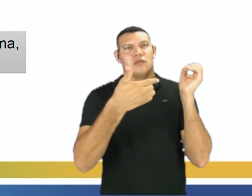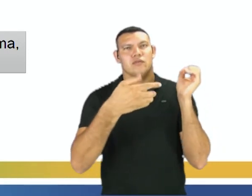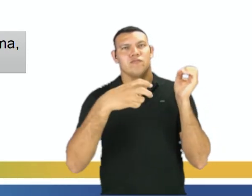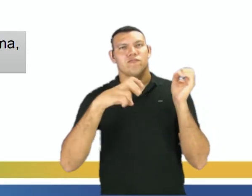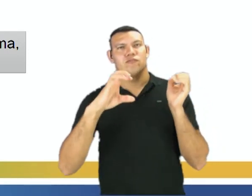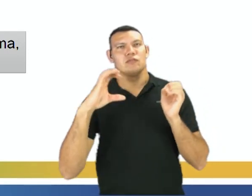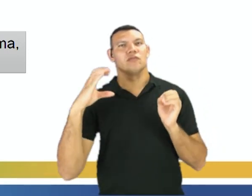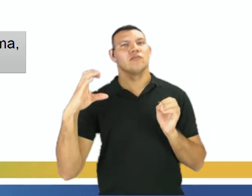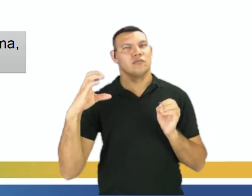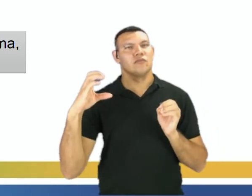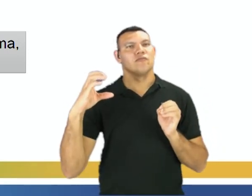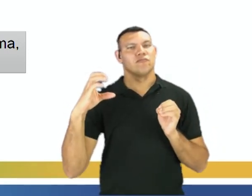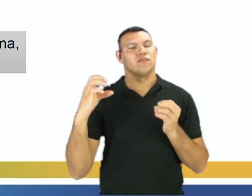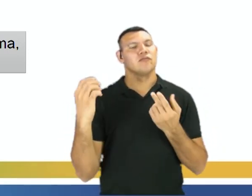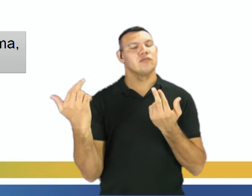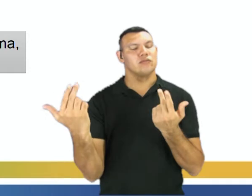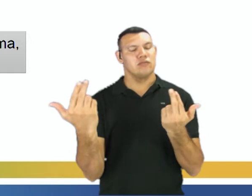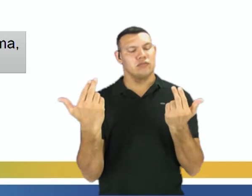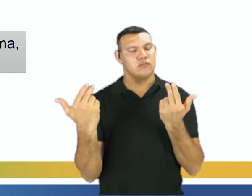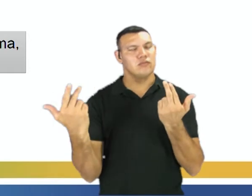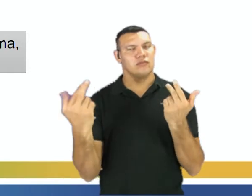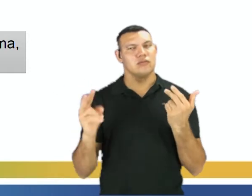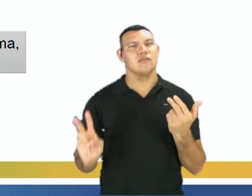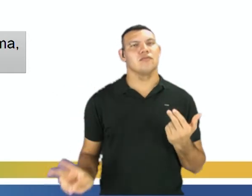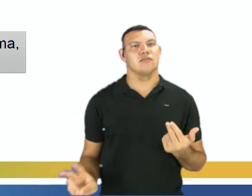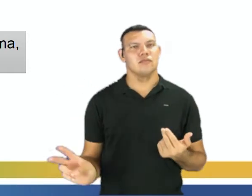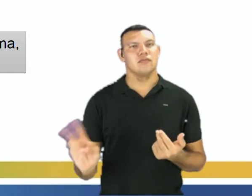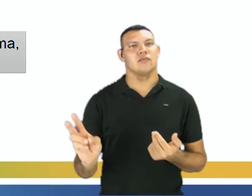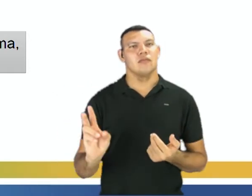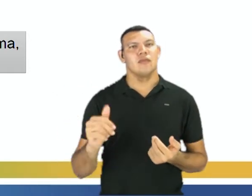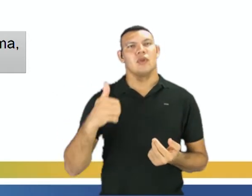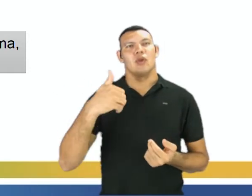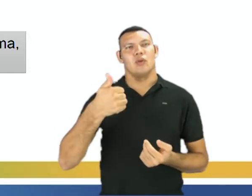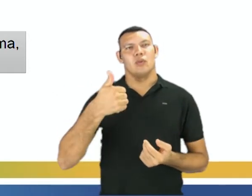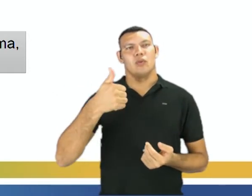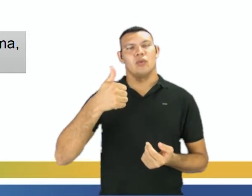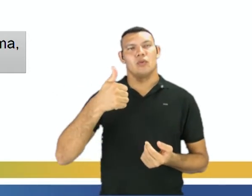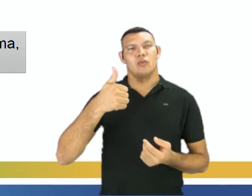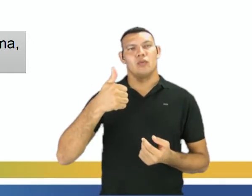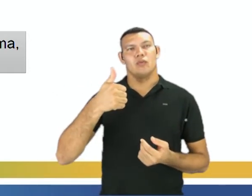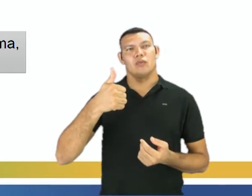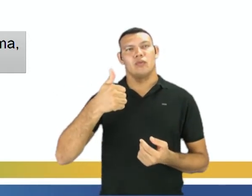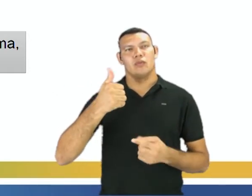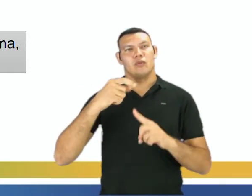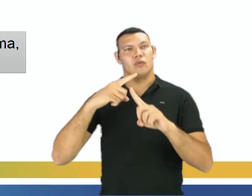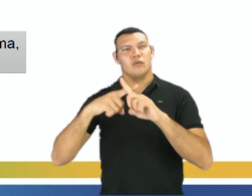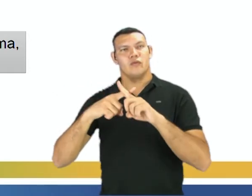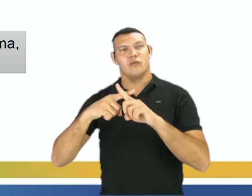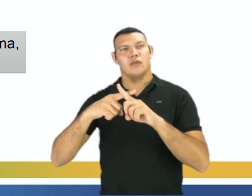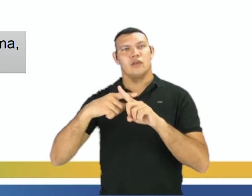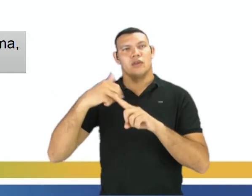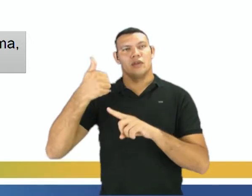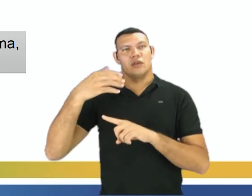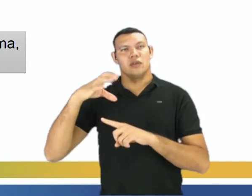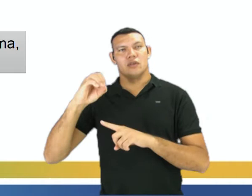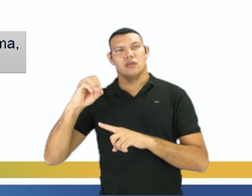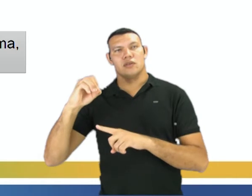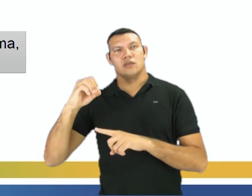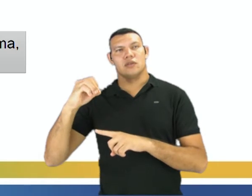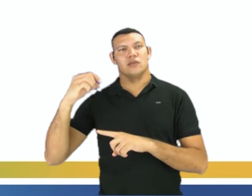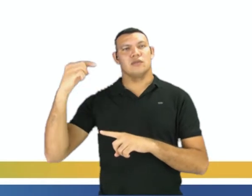ele possui o mesmo valor. Qual? 1 vezes 10 a menos 7 mols por